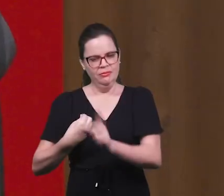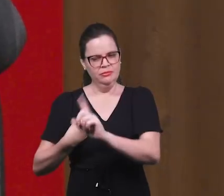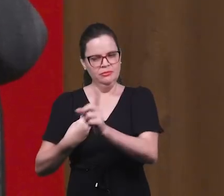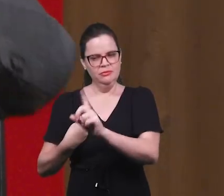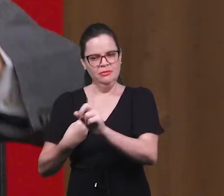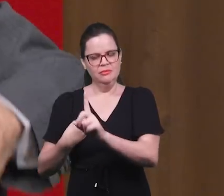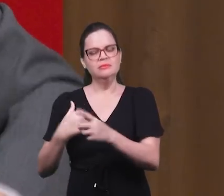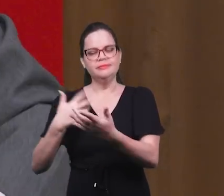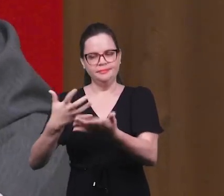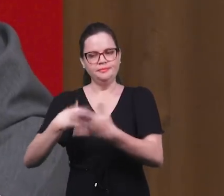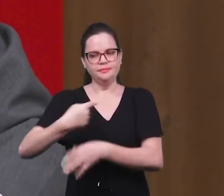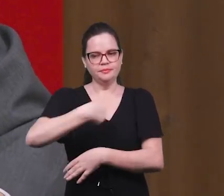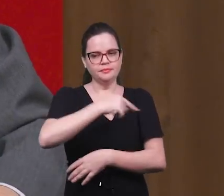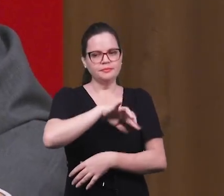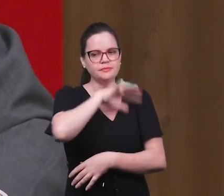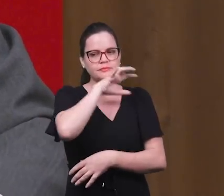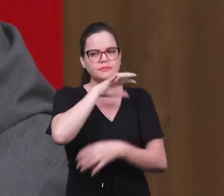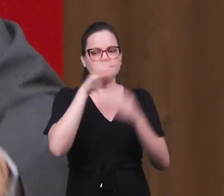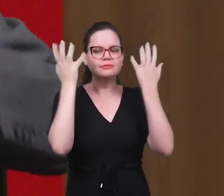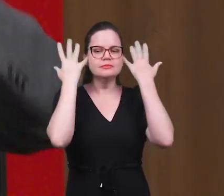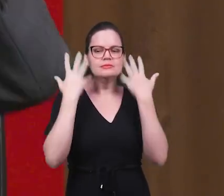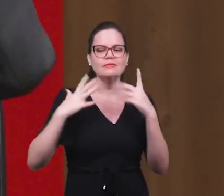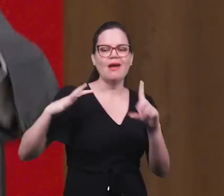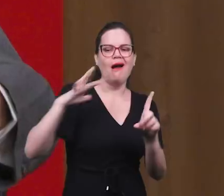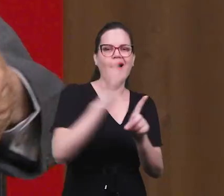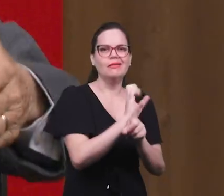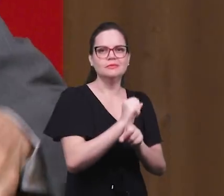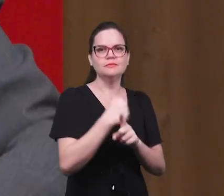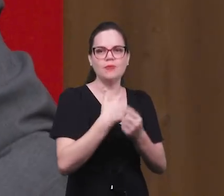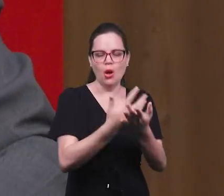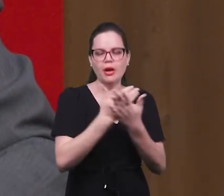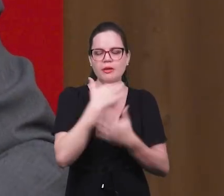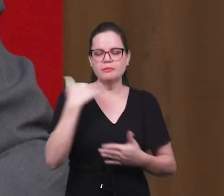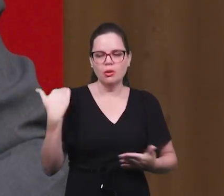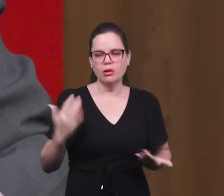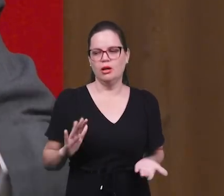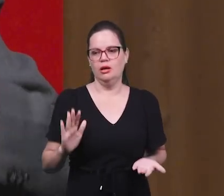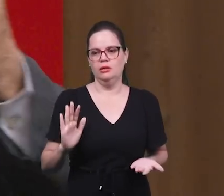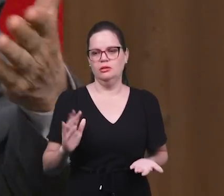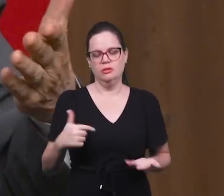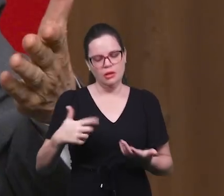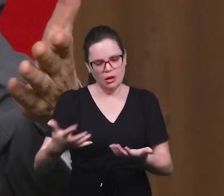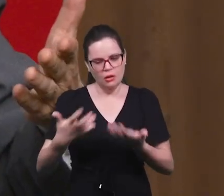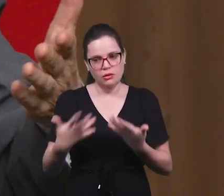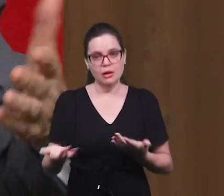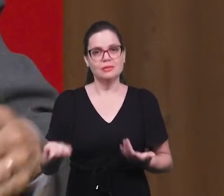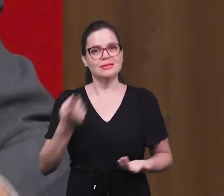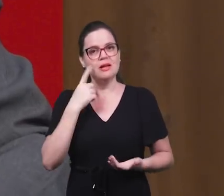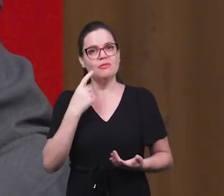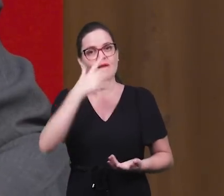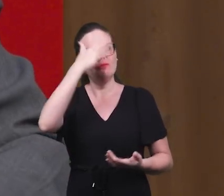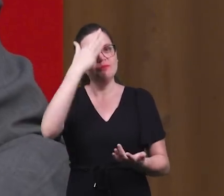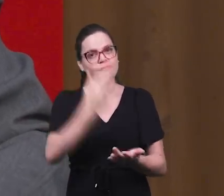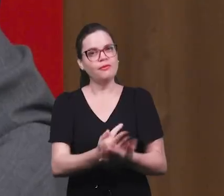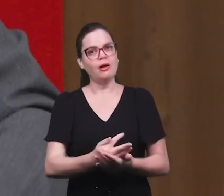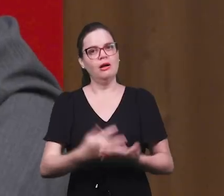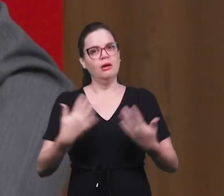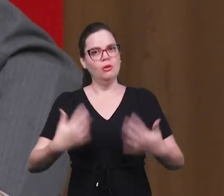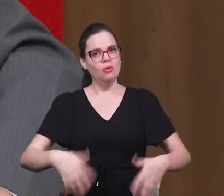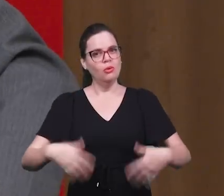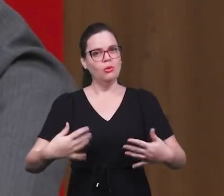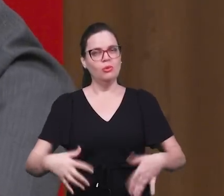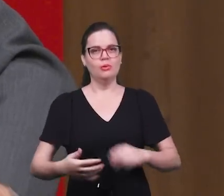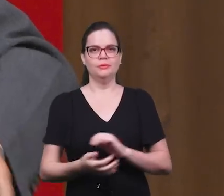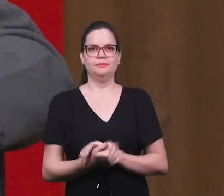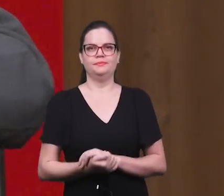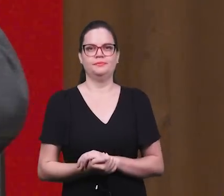queria ir para a arena. Ele queria morrer por Cristo. Então, que fé, né? Extraordinária, Glória não é? a Deus. Mas